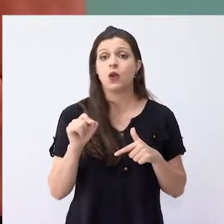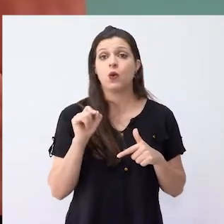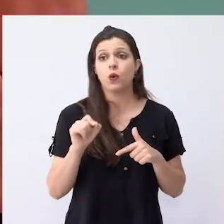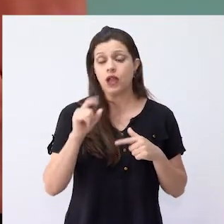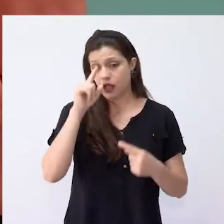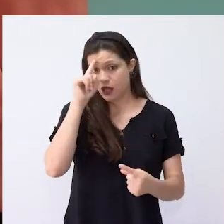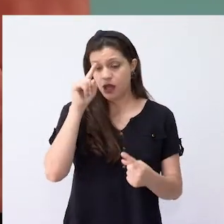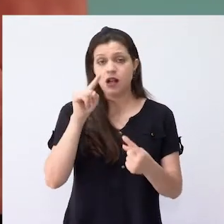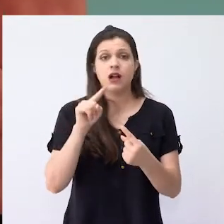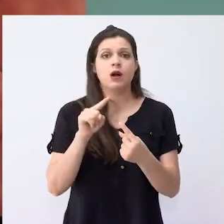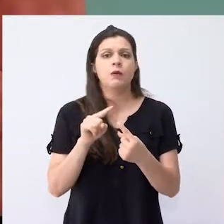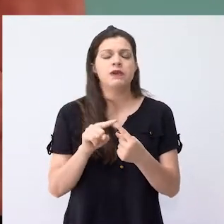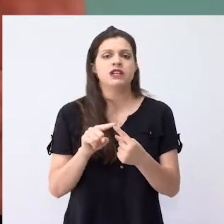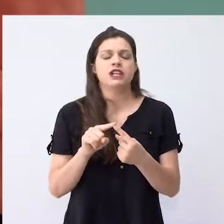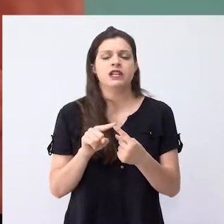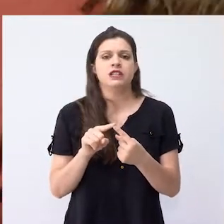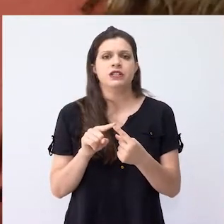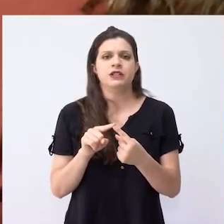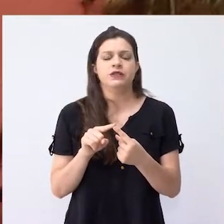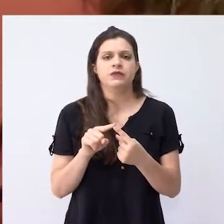de afastar